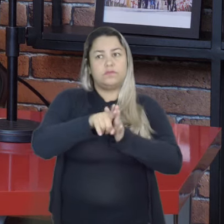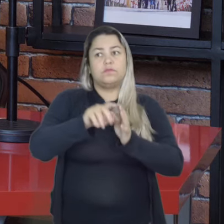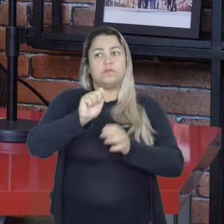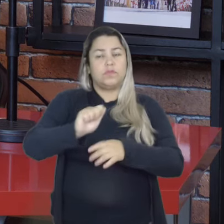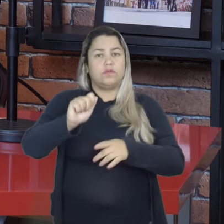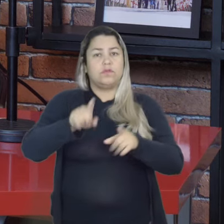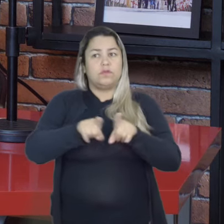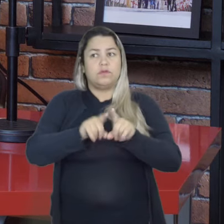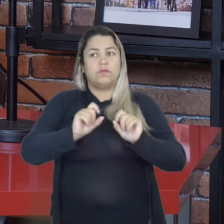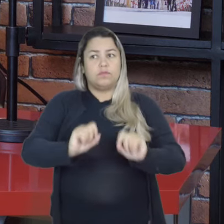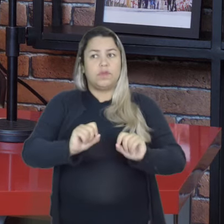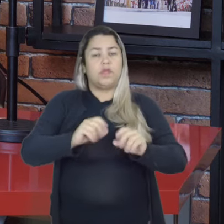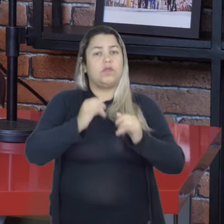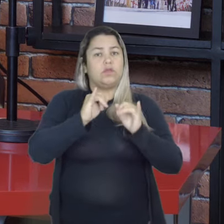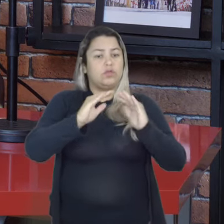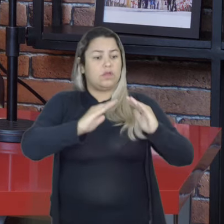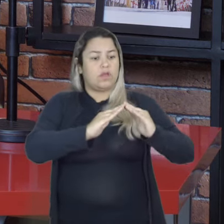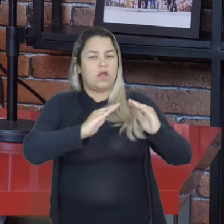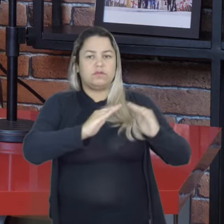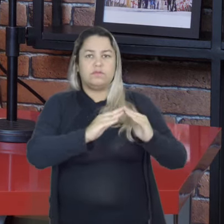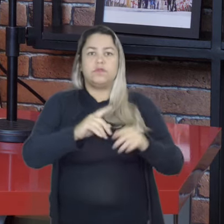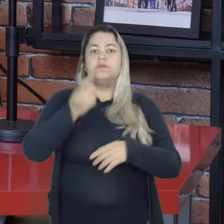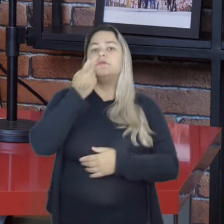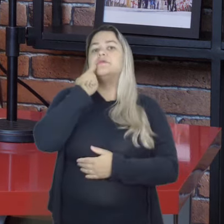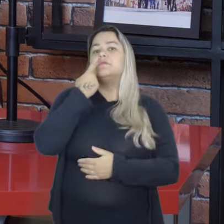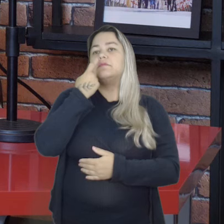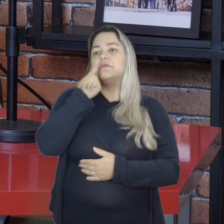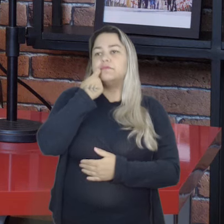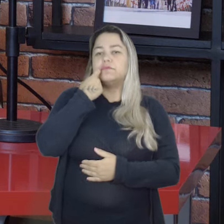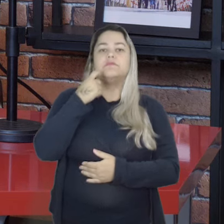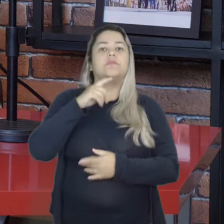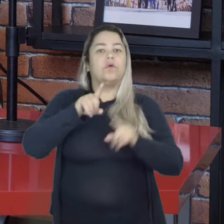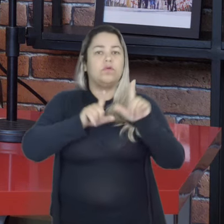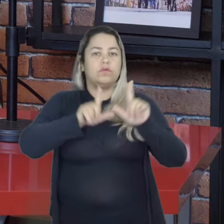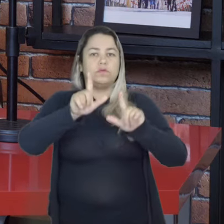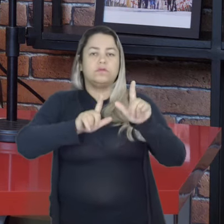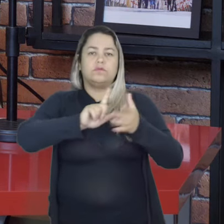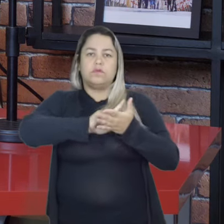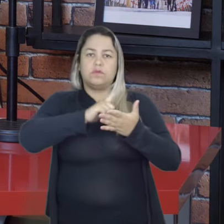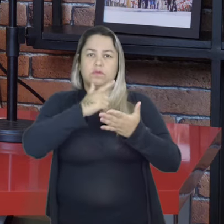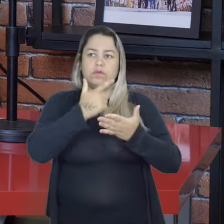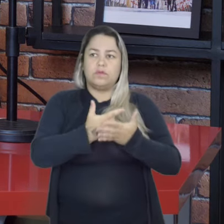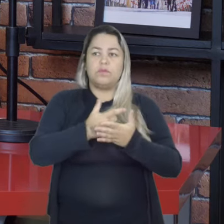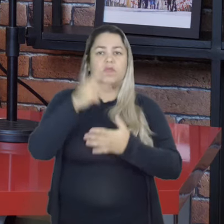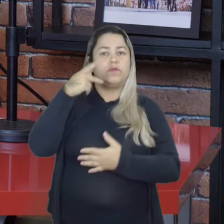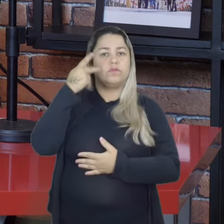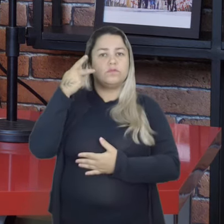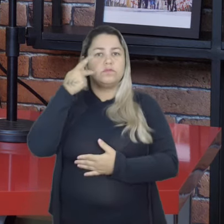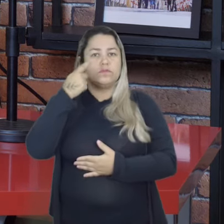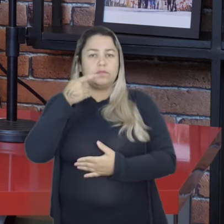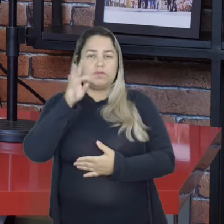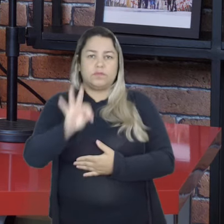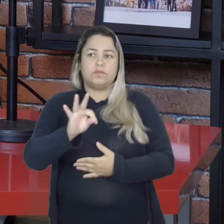da Associação Brasileira de Incorporadoras Imobiliárias. Nesta sexta-feira, o jornal PT Brasil conversou com a urbanista